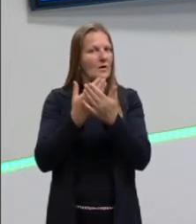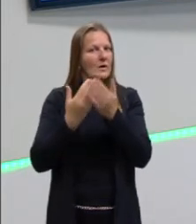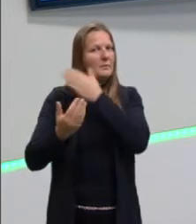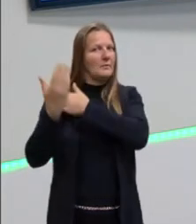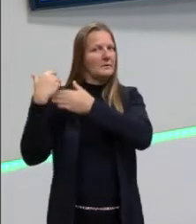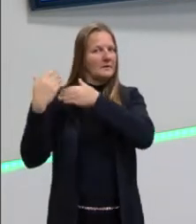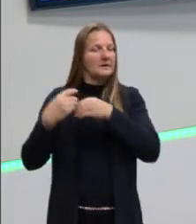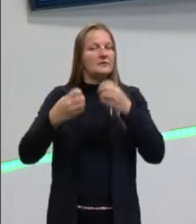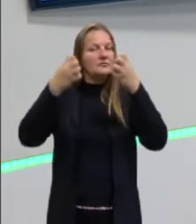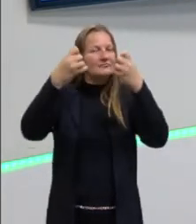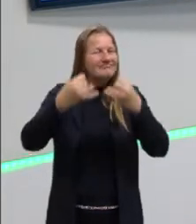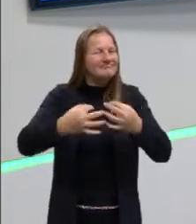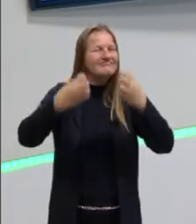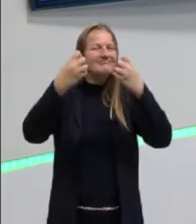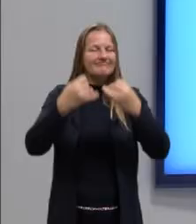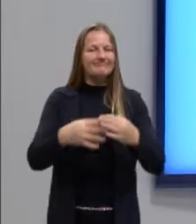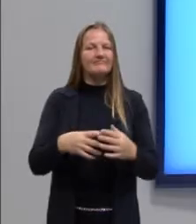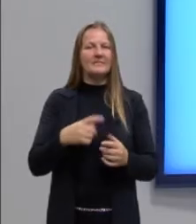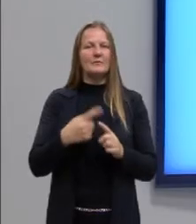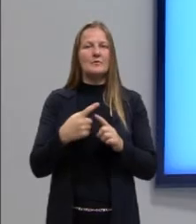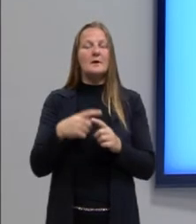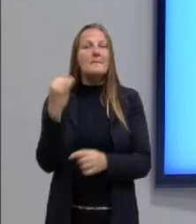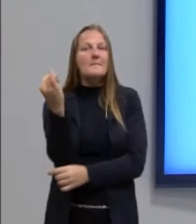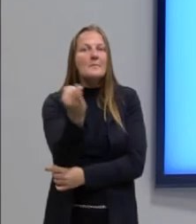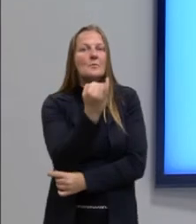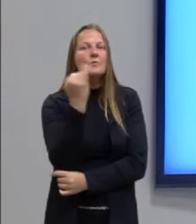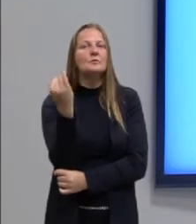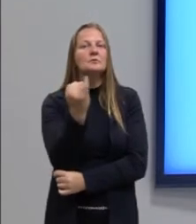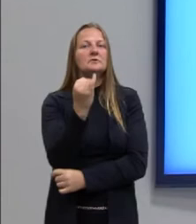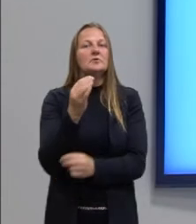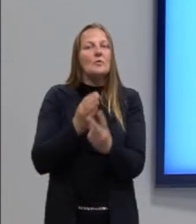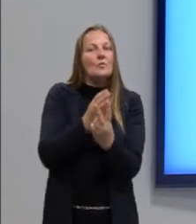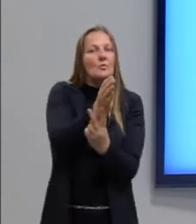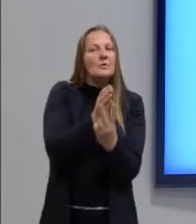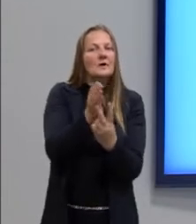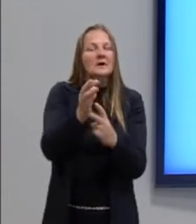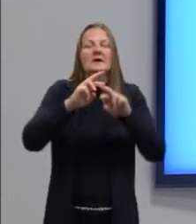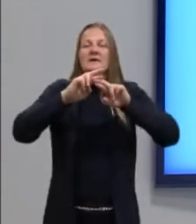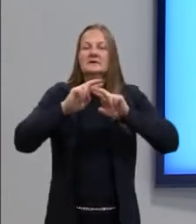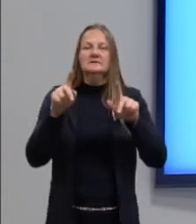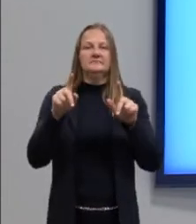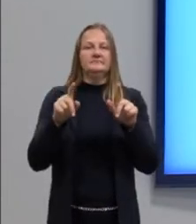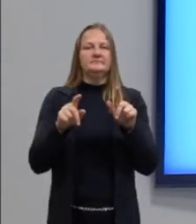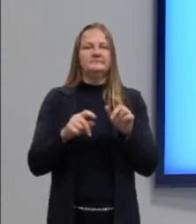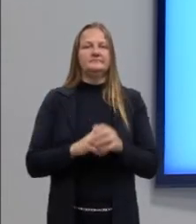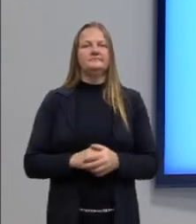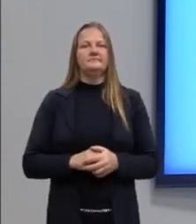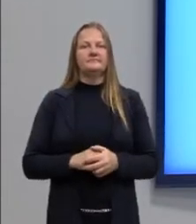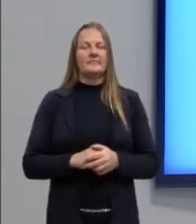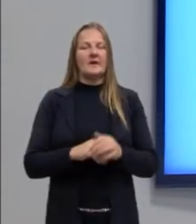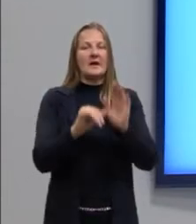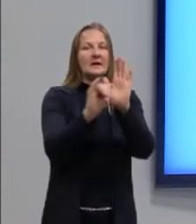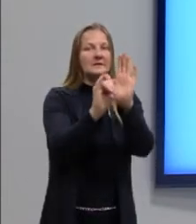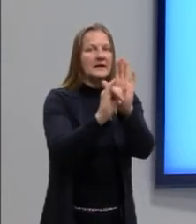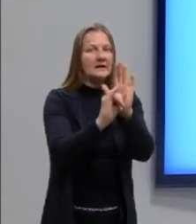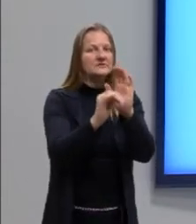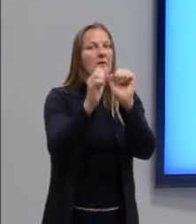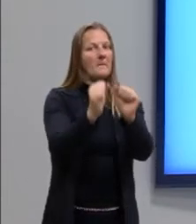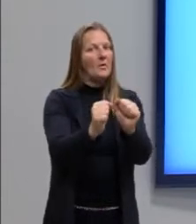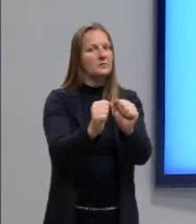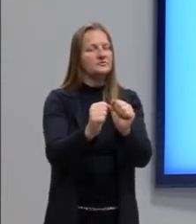essas fragmentos né que são tão importantes então aqui a gente escreve em primeira pessoa na narrativa